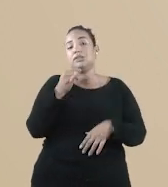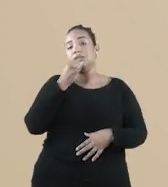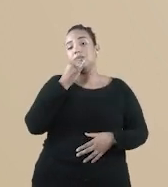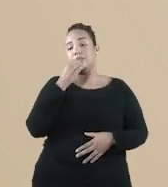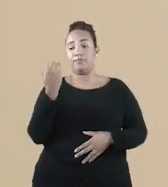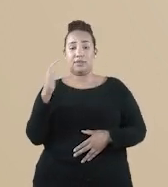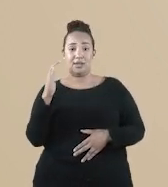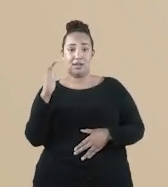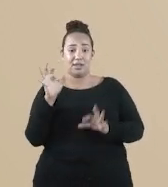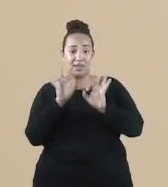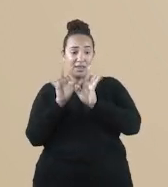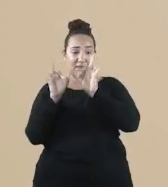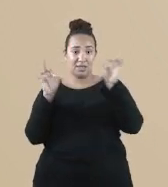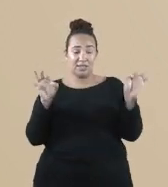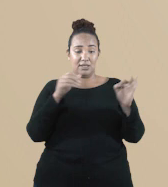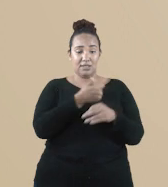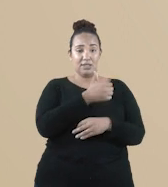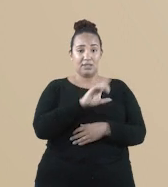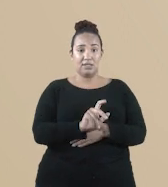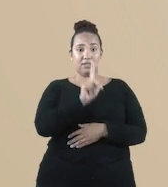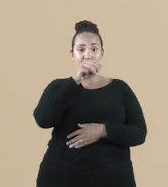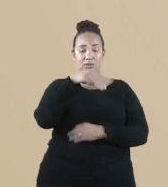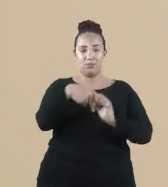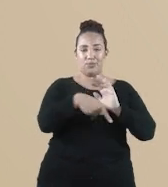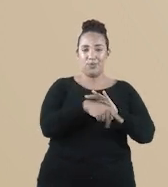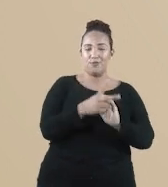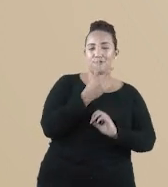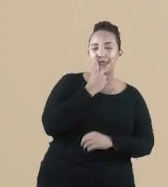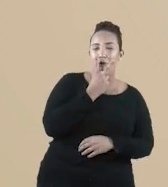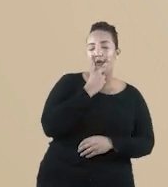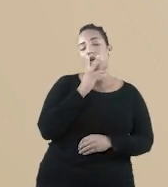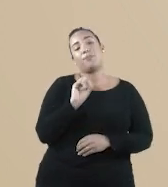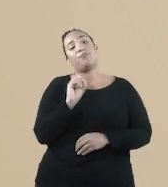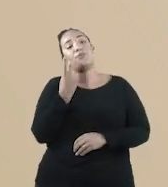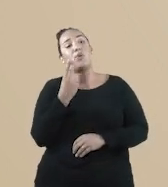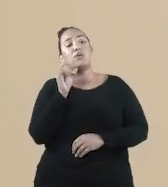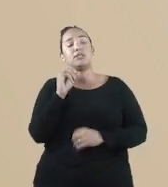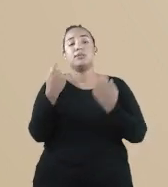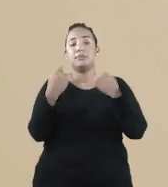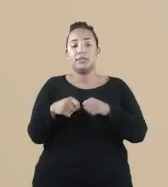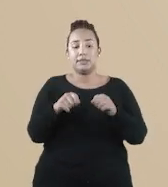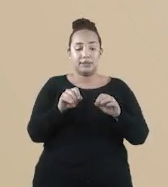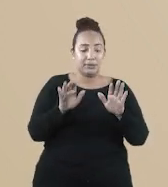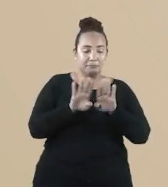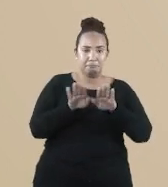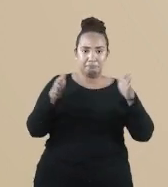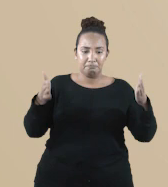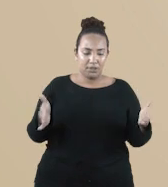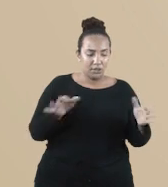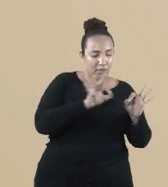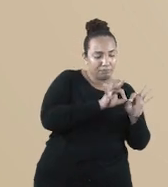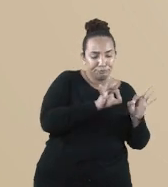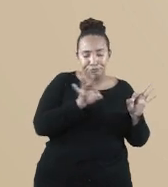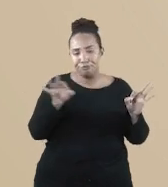dizemos que Cariacica fica a 10 quilômetros de Vitória, ou quando precisamos medir algum móvel que queremos comprar